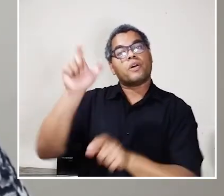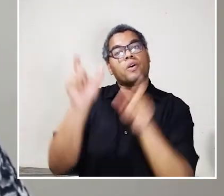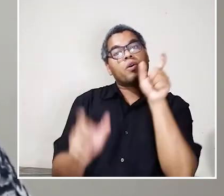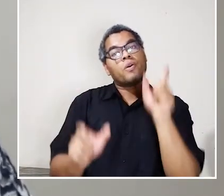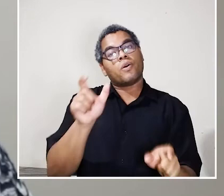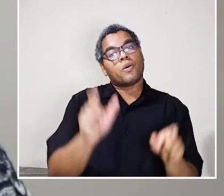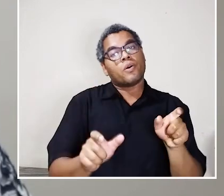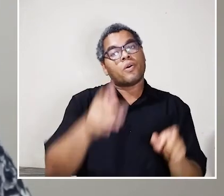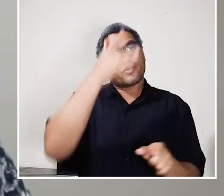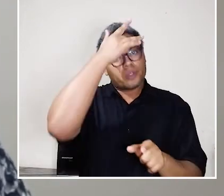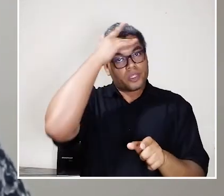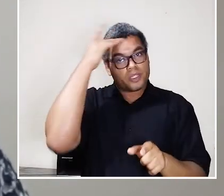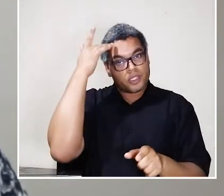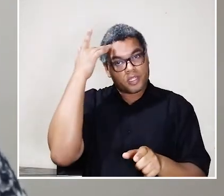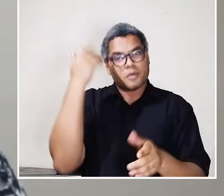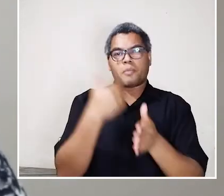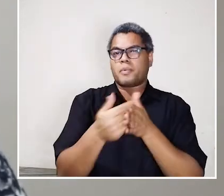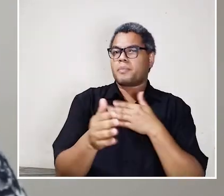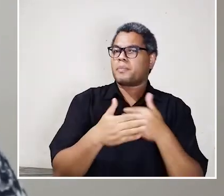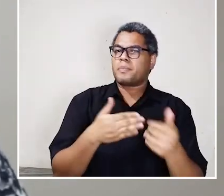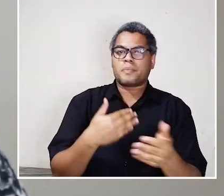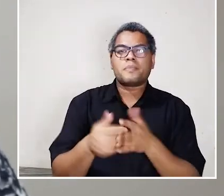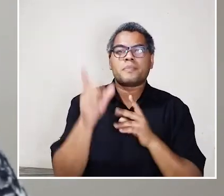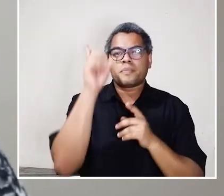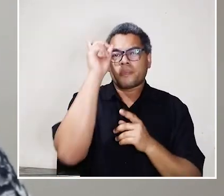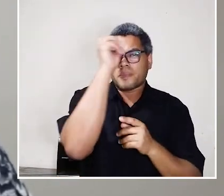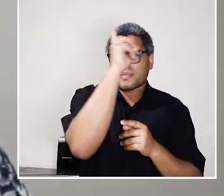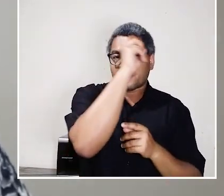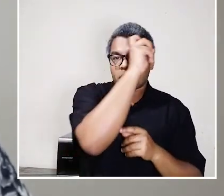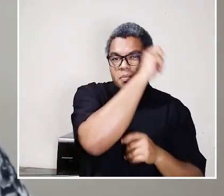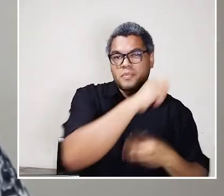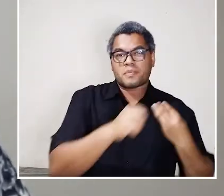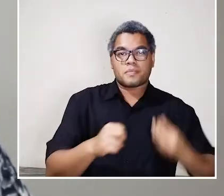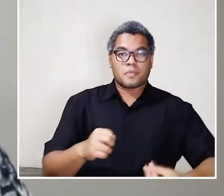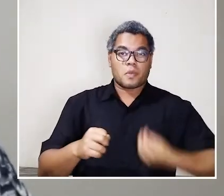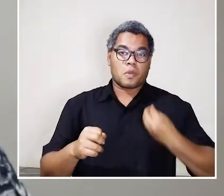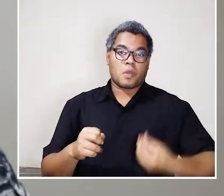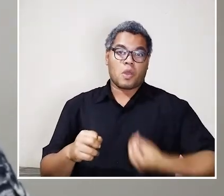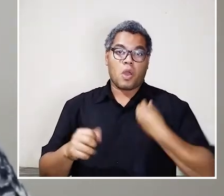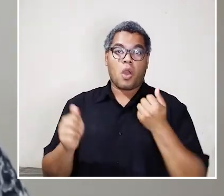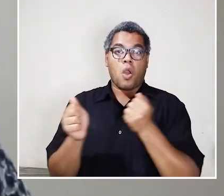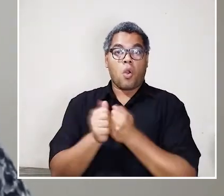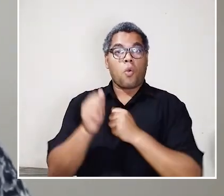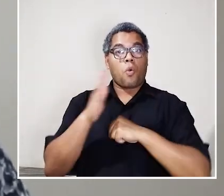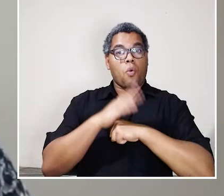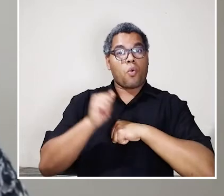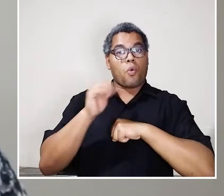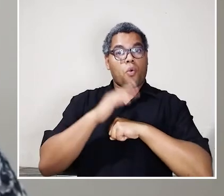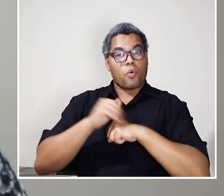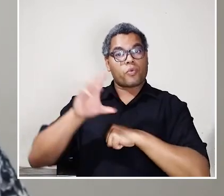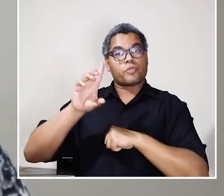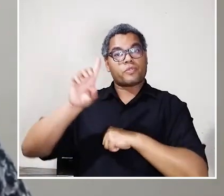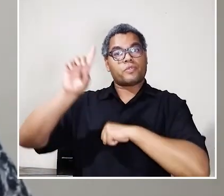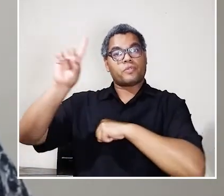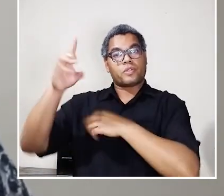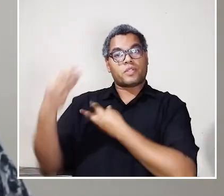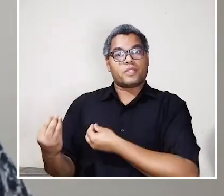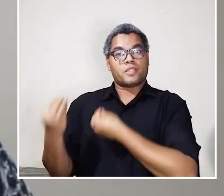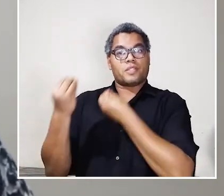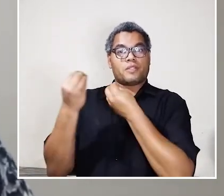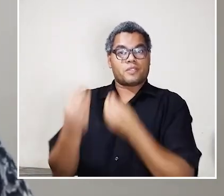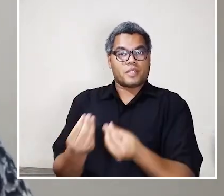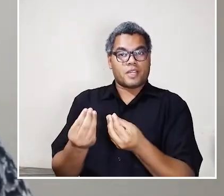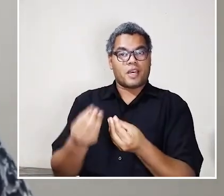que estivessem passando por qualquer tipo de adversidade, com o consolo que eles recebiam diariamente do